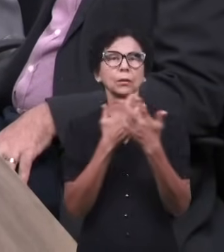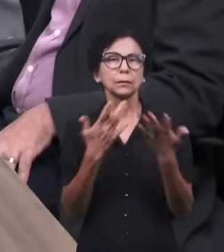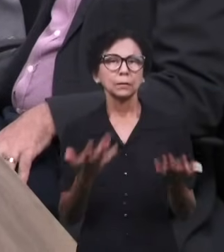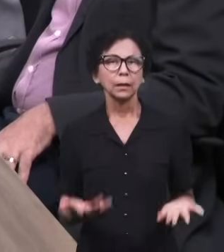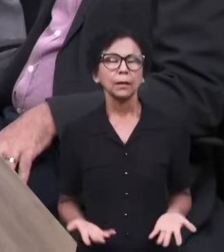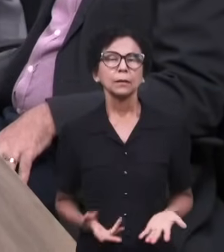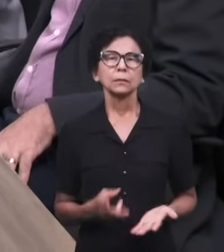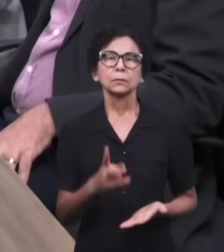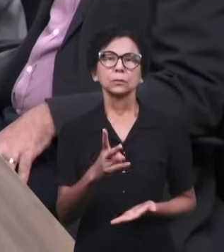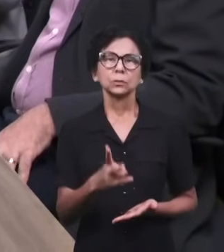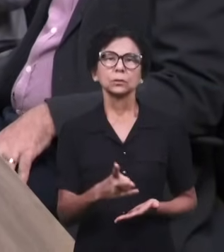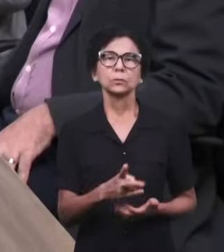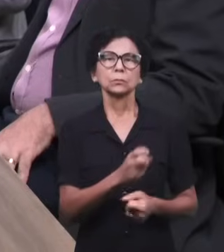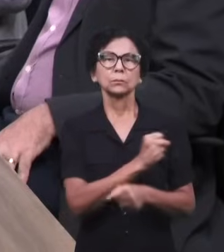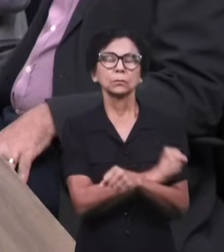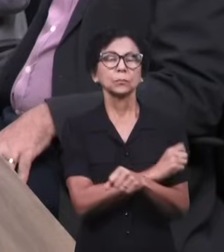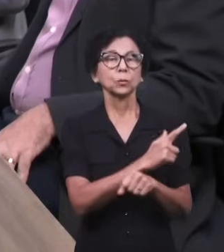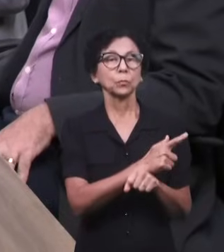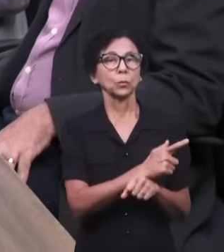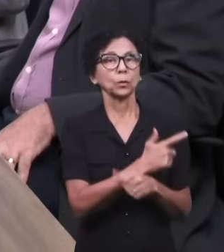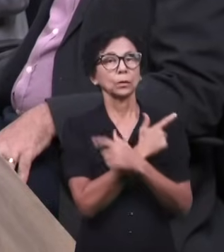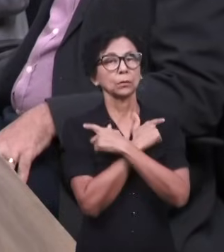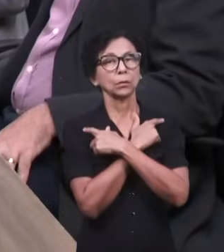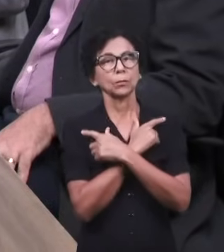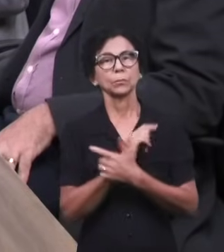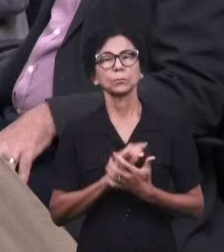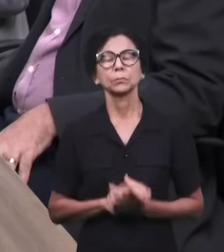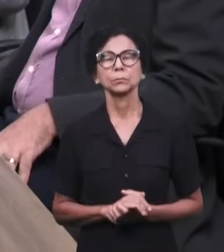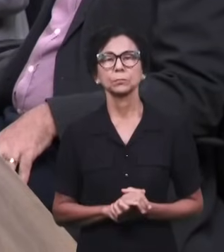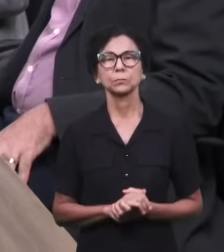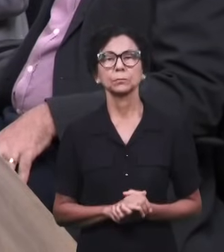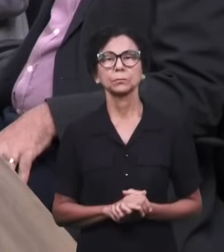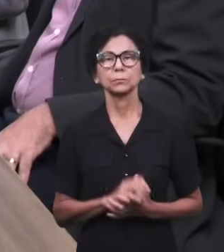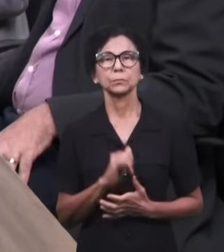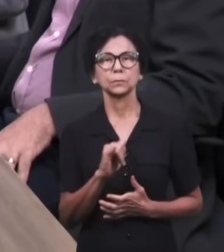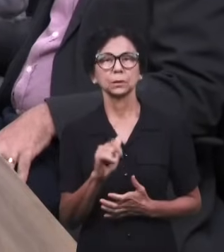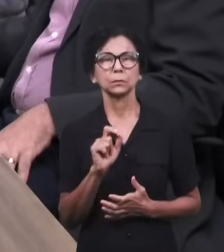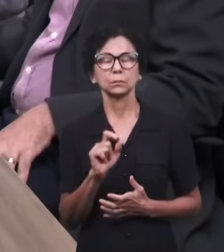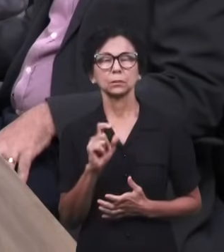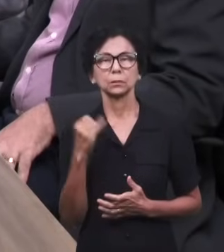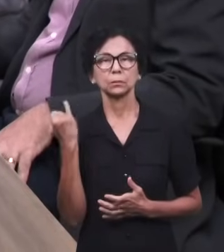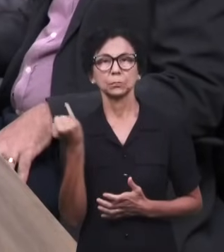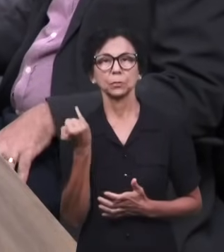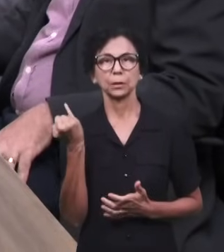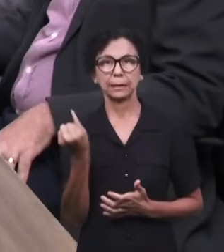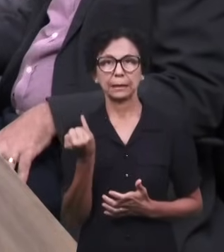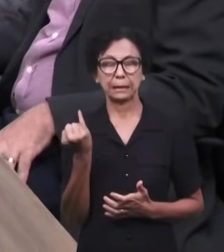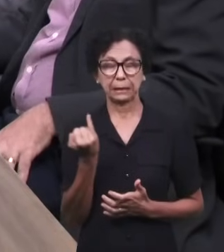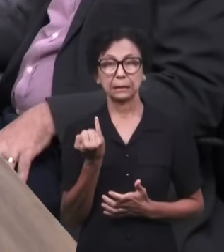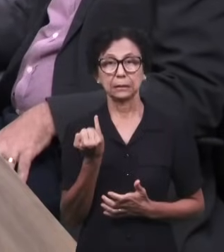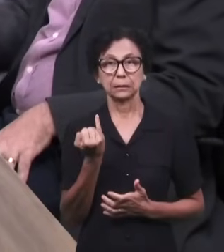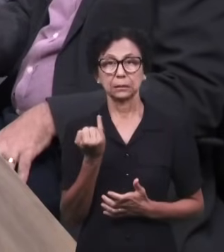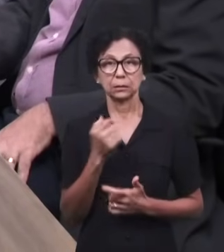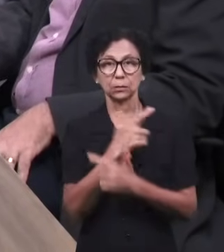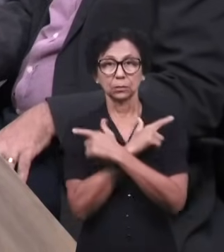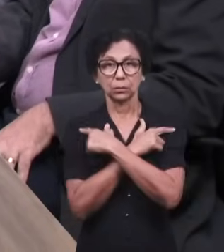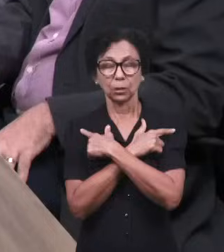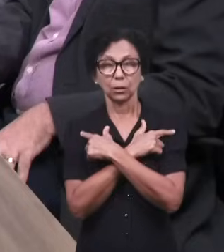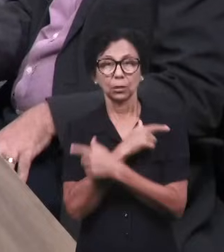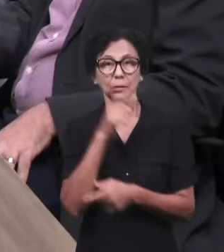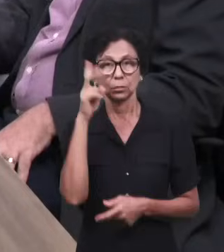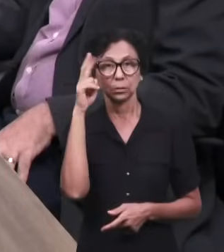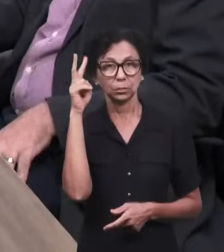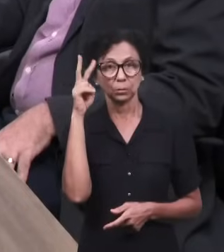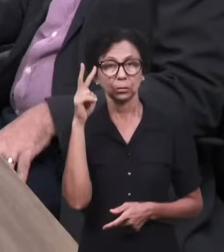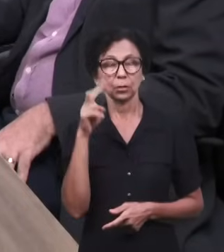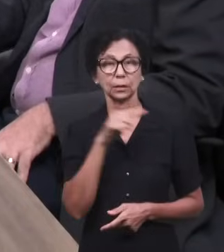continua em Sodoma. Eu gostaria muito de pontuar, acho que é uma parte importante da história de Ló, é de